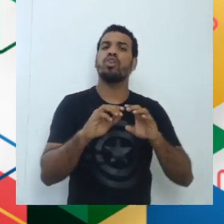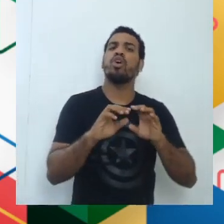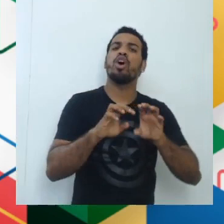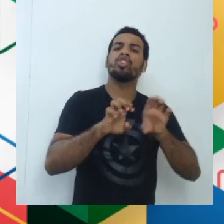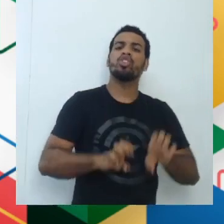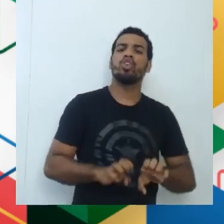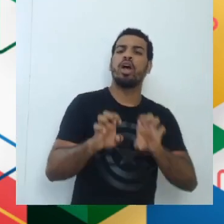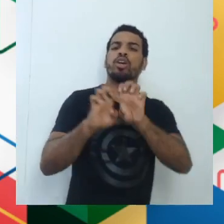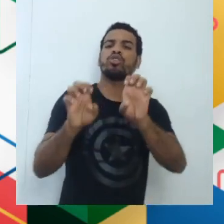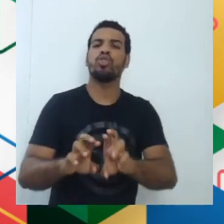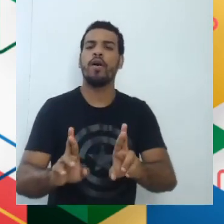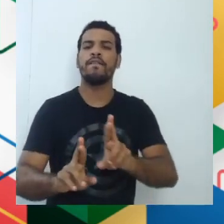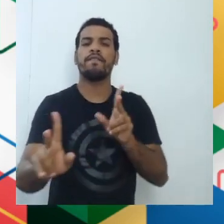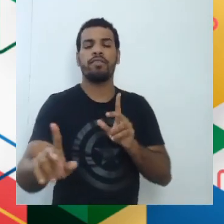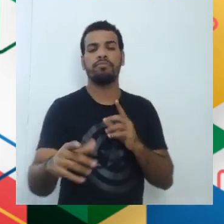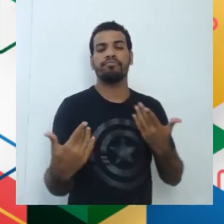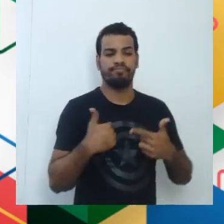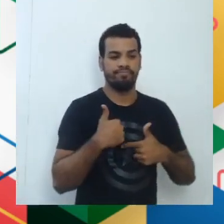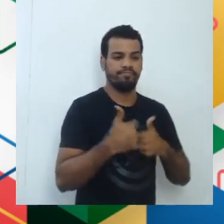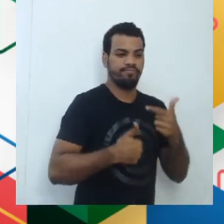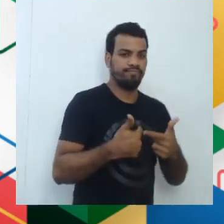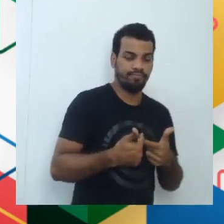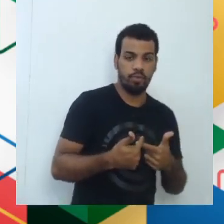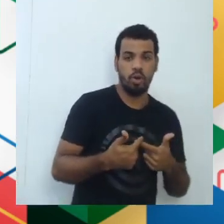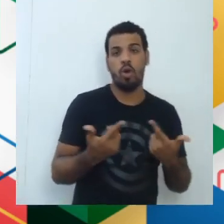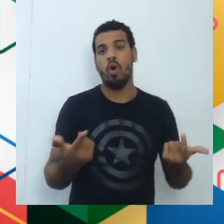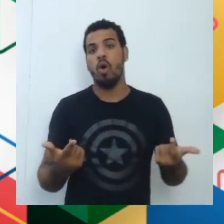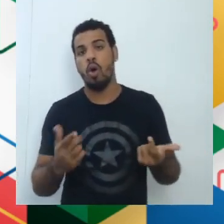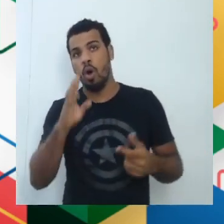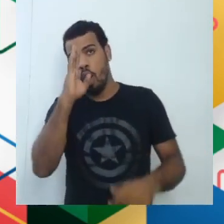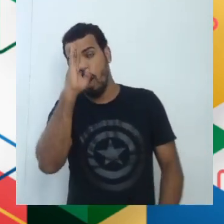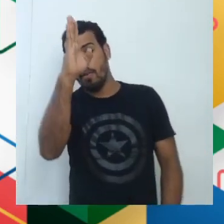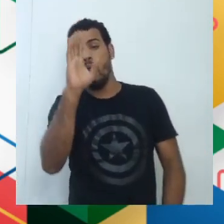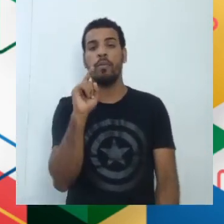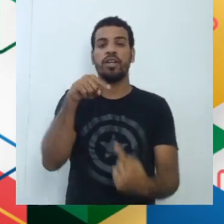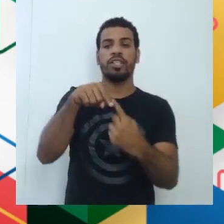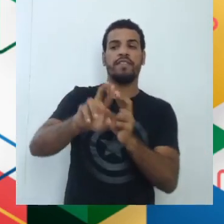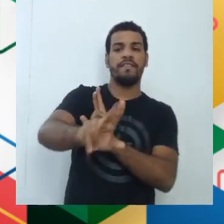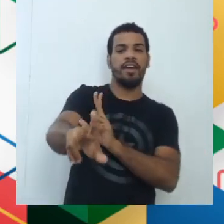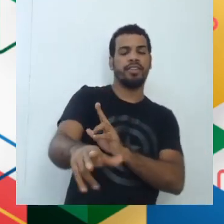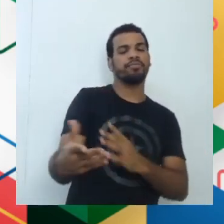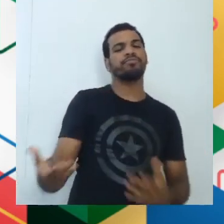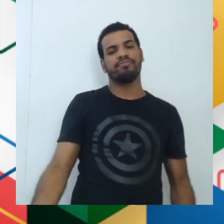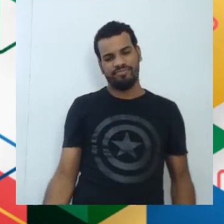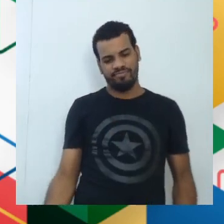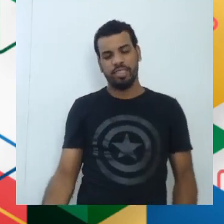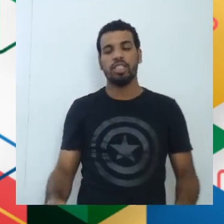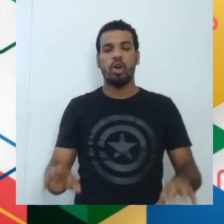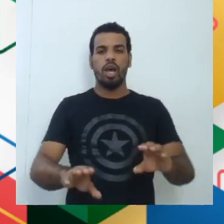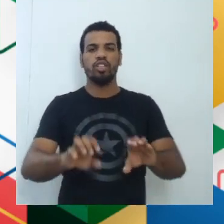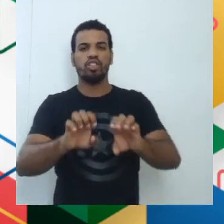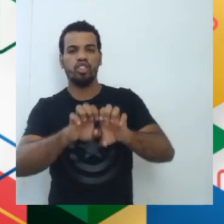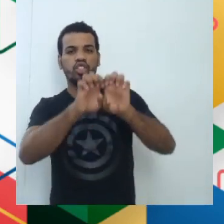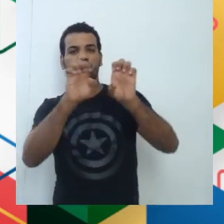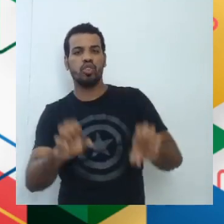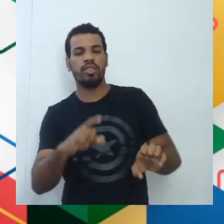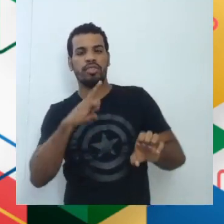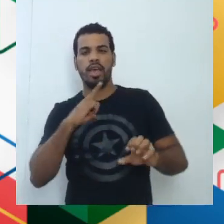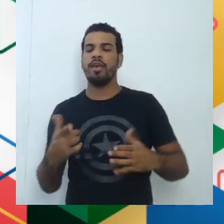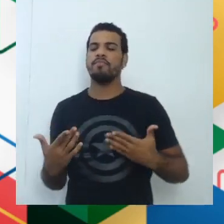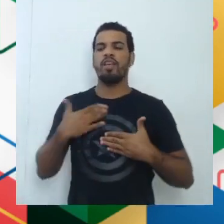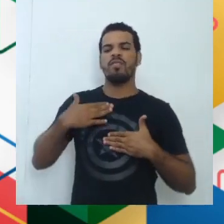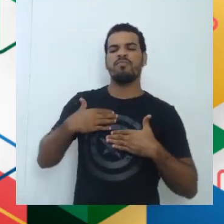relacionados, com funções, significados ou propósitos diferentes. Então essa estrutura mostra que as pessoas elas estabelecem